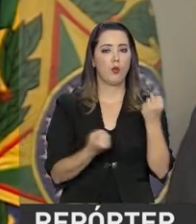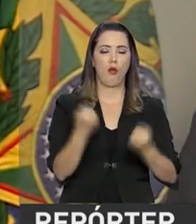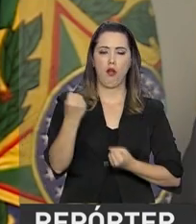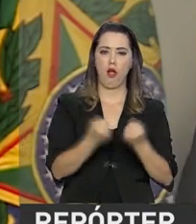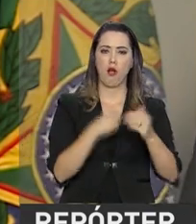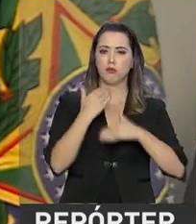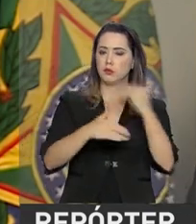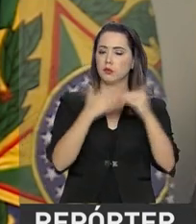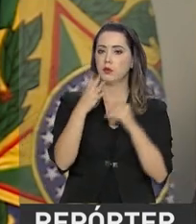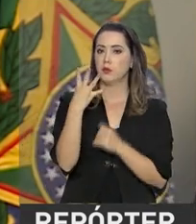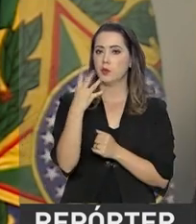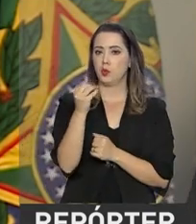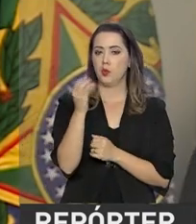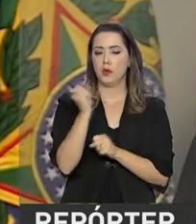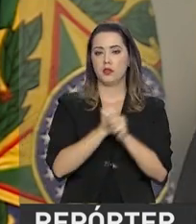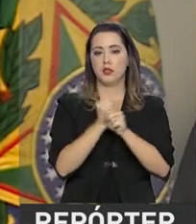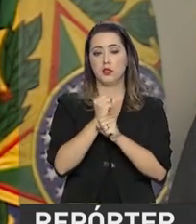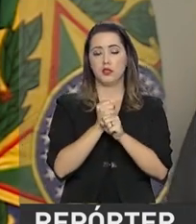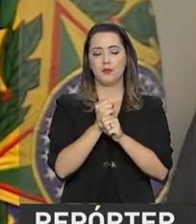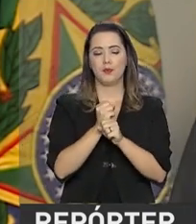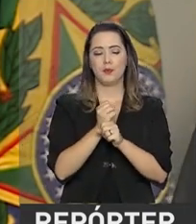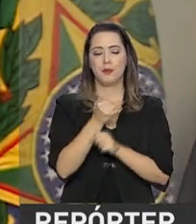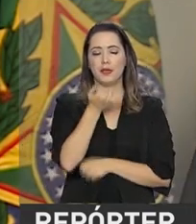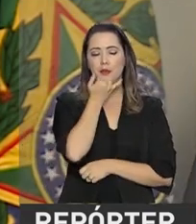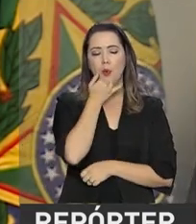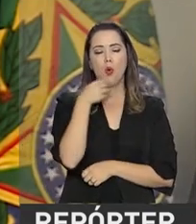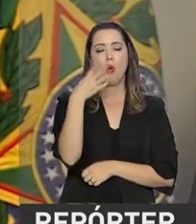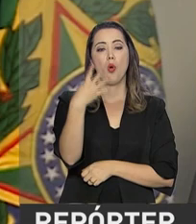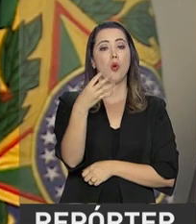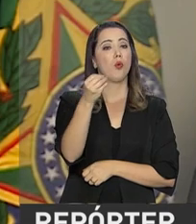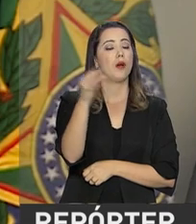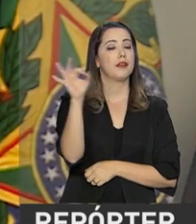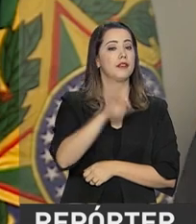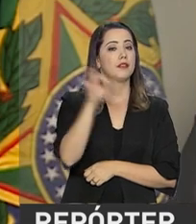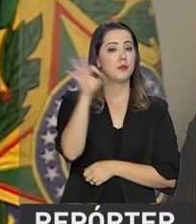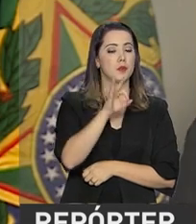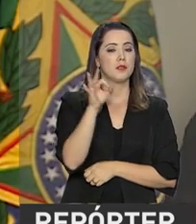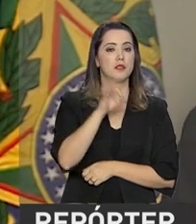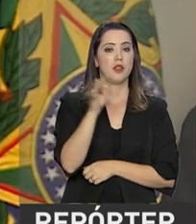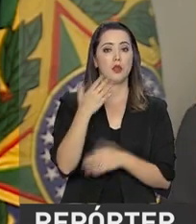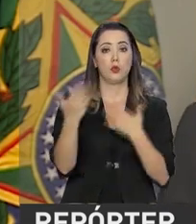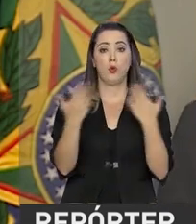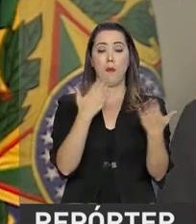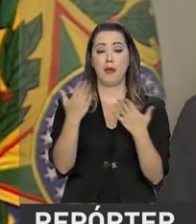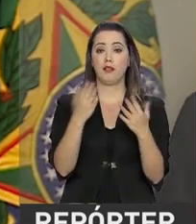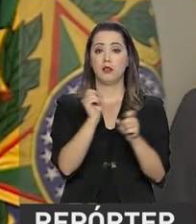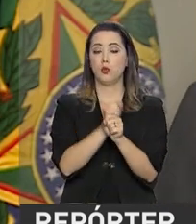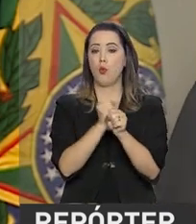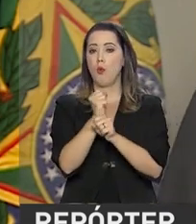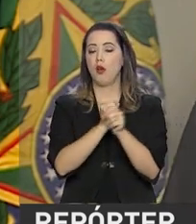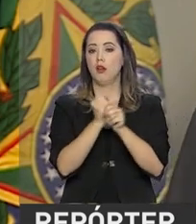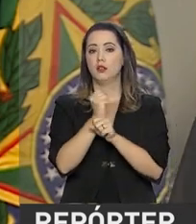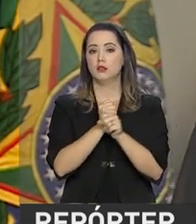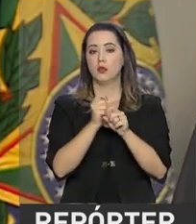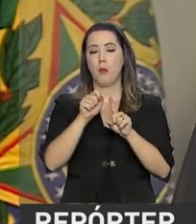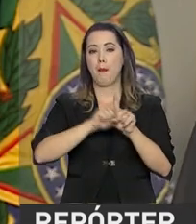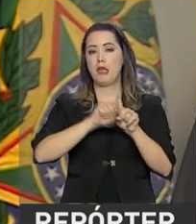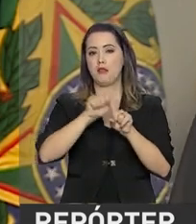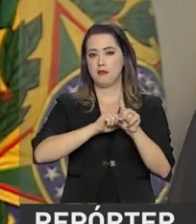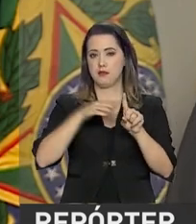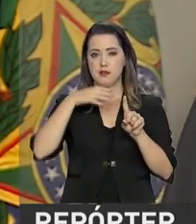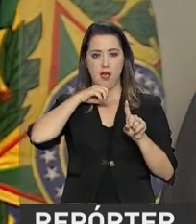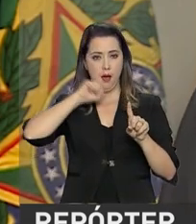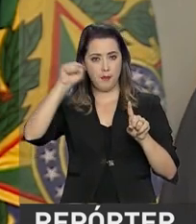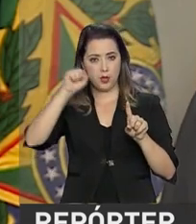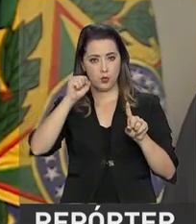produção em 40% se comparado à produção de abril do ano passado com abril deste ano e até no no